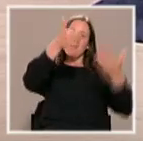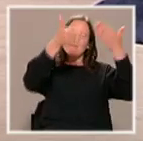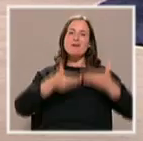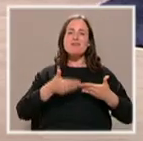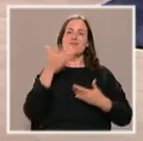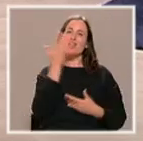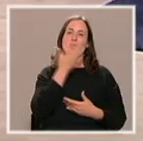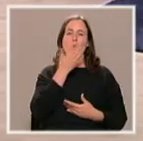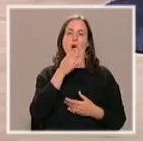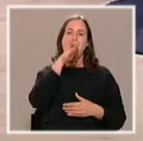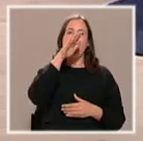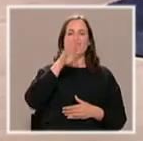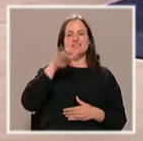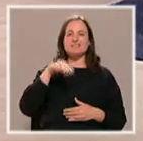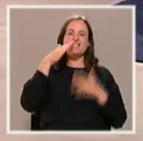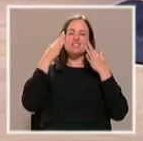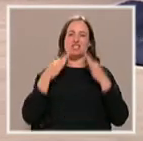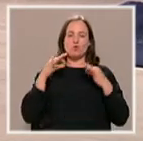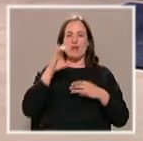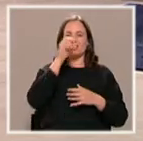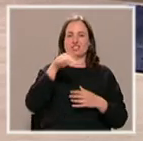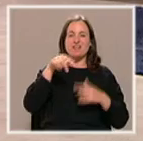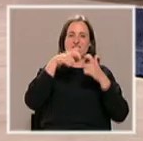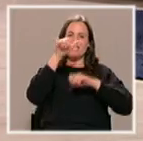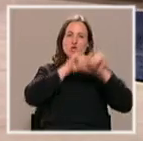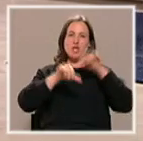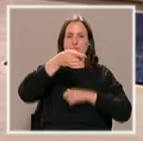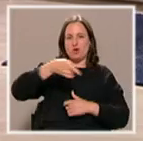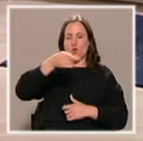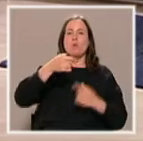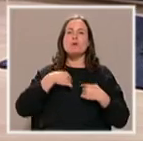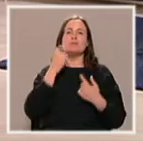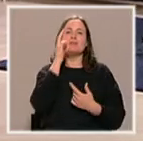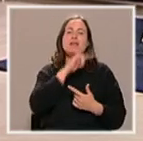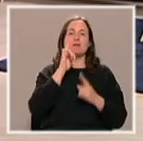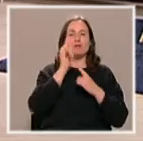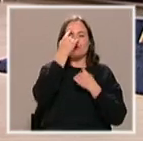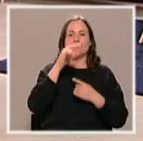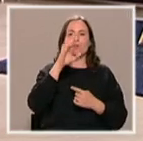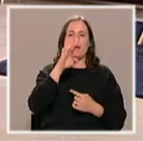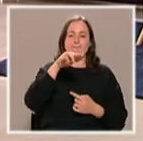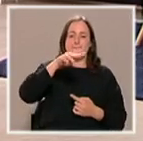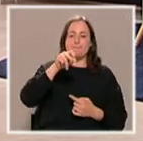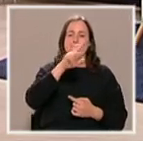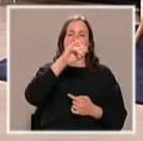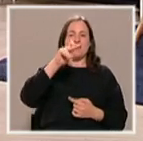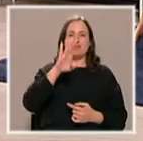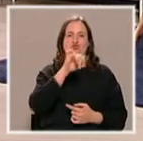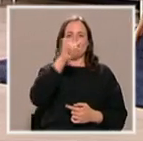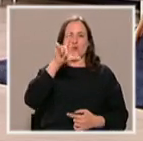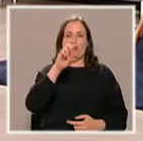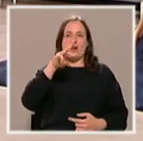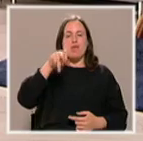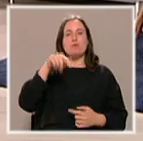Bem-vindos a mais uma aula de Ciências Naturais e Físico-Química do nono ano. Eu sou a professora Maria João Lima e hoje vamos falar